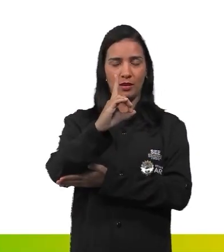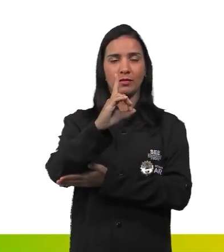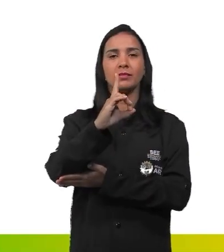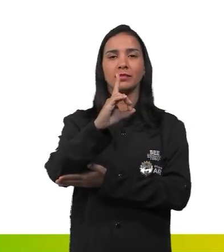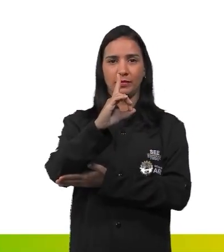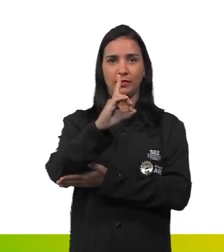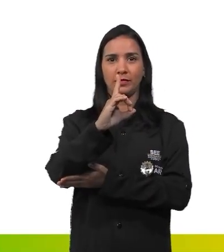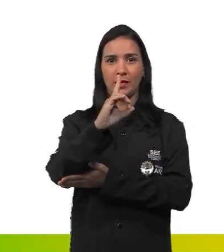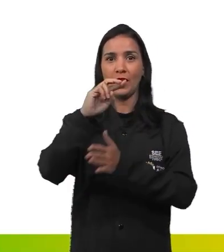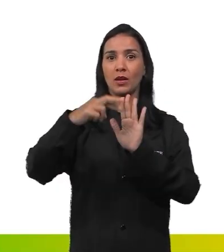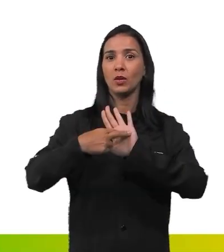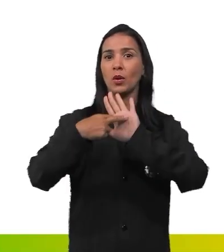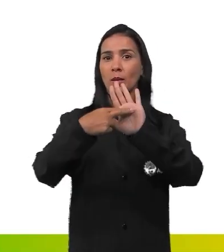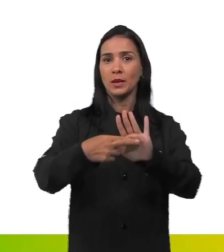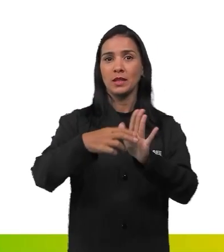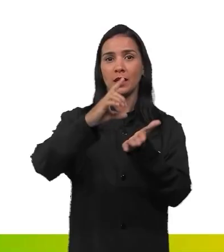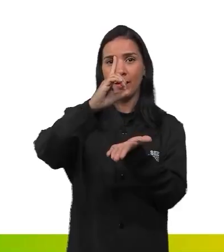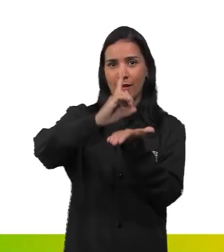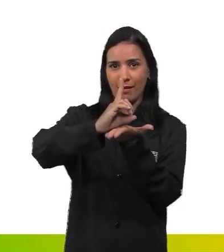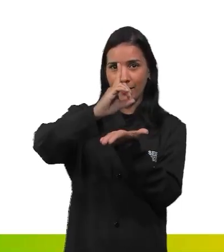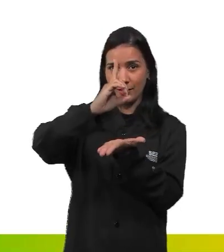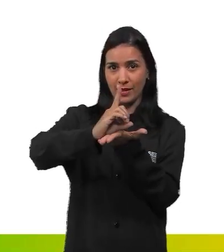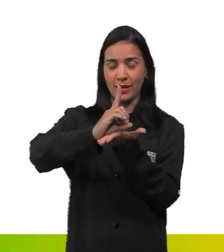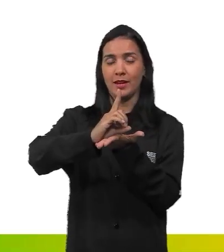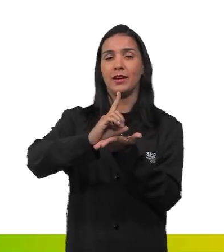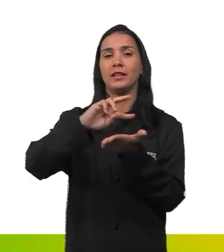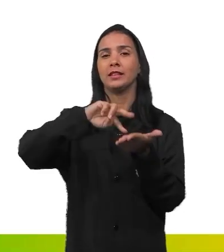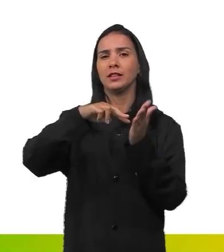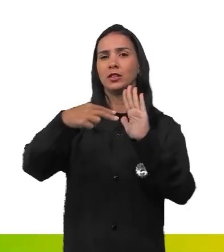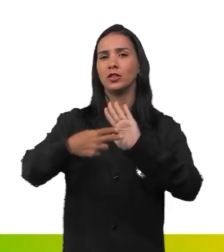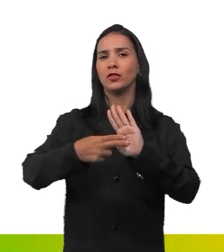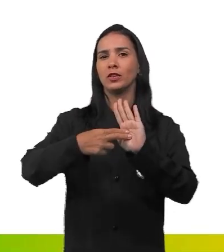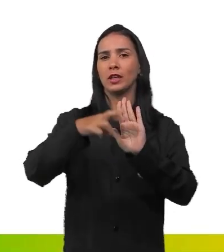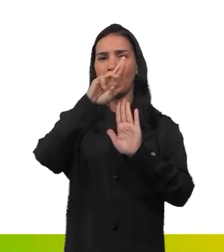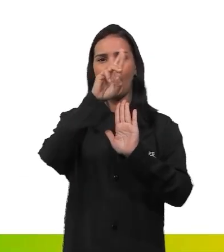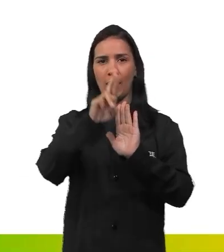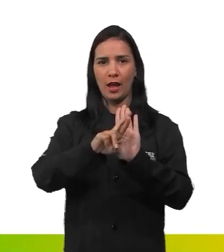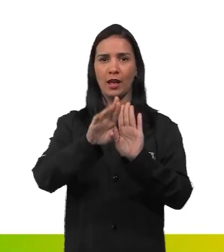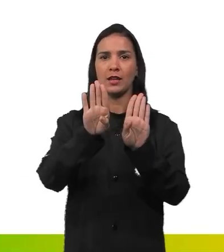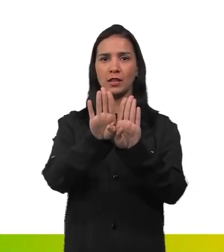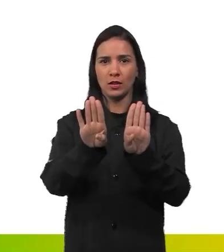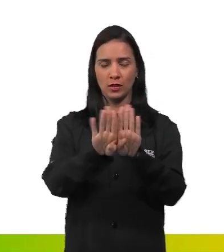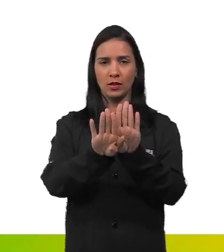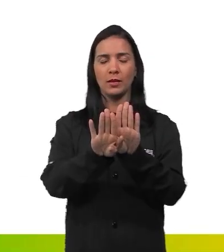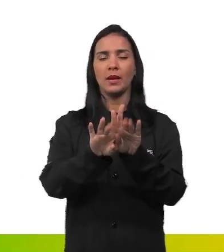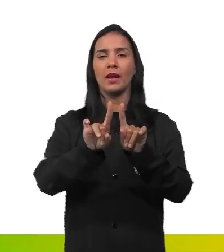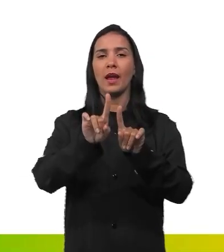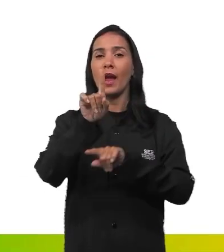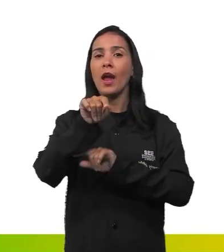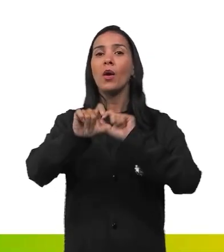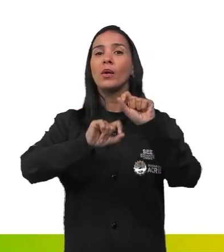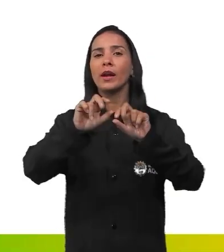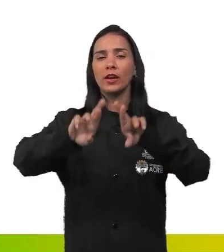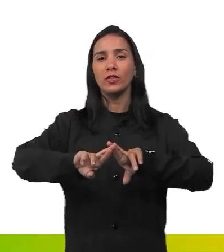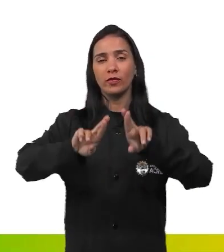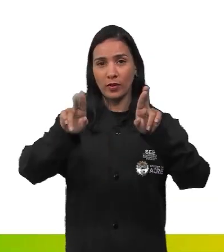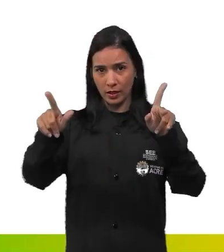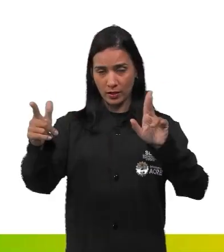também é conhecido como razão da PA, que é a diferença entre um termo e o antecessor.